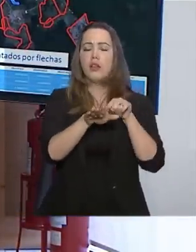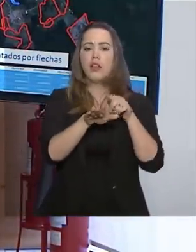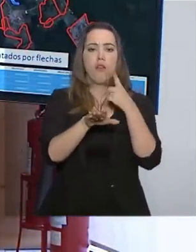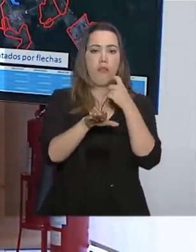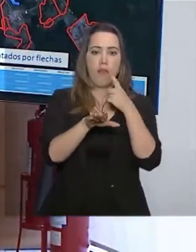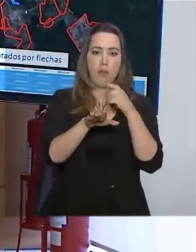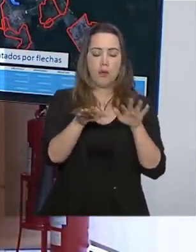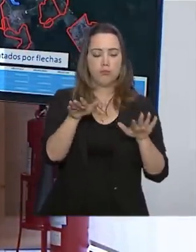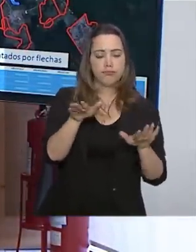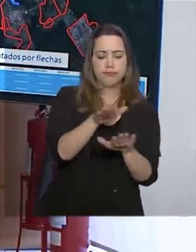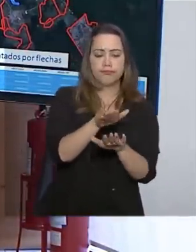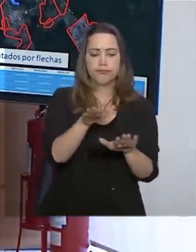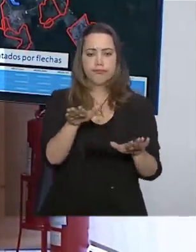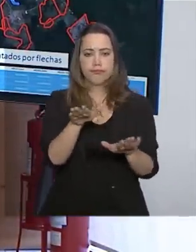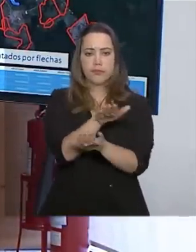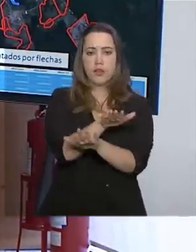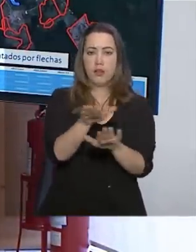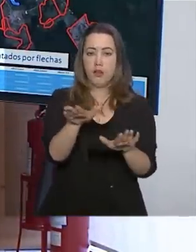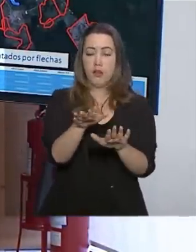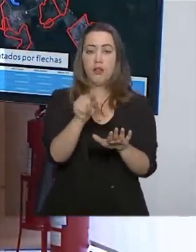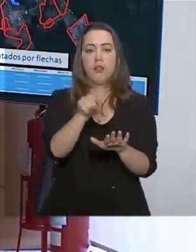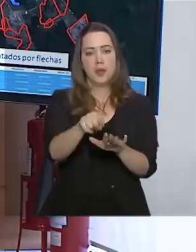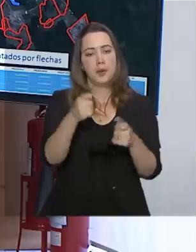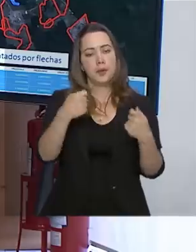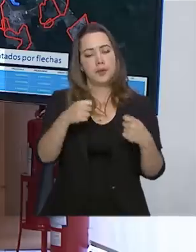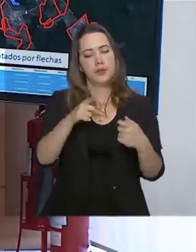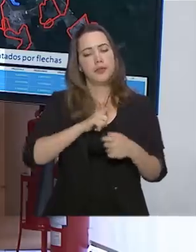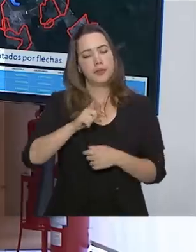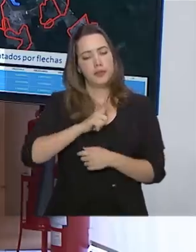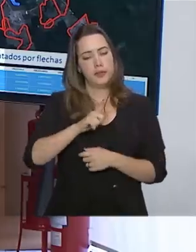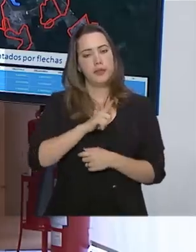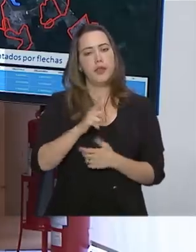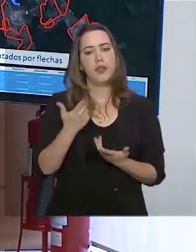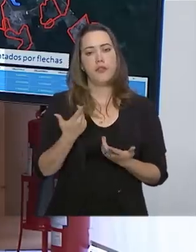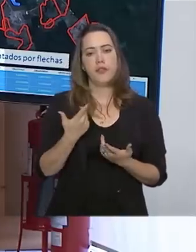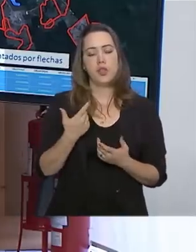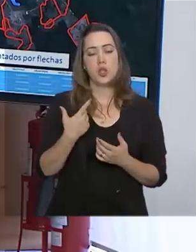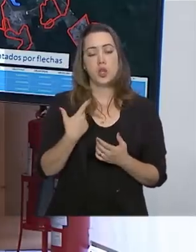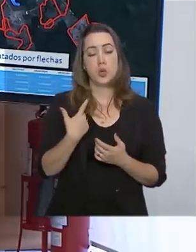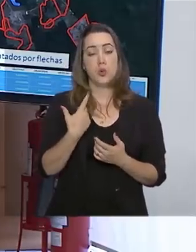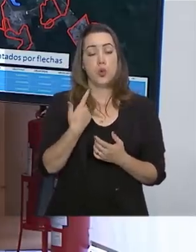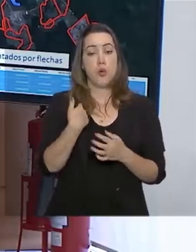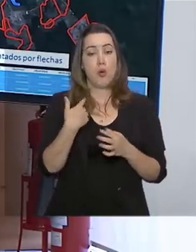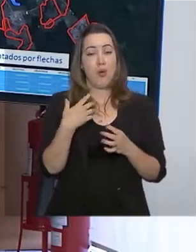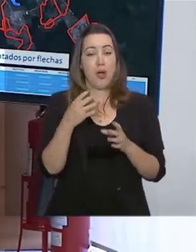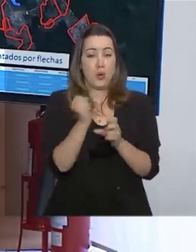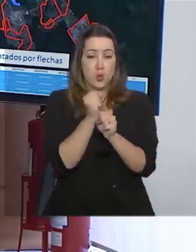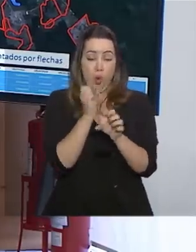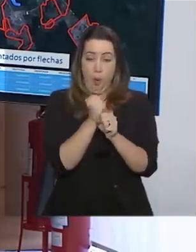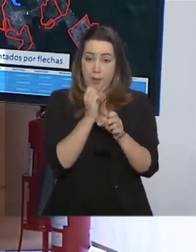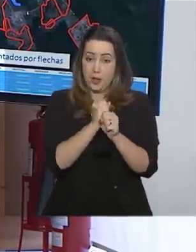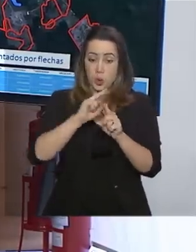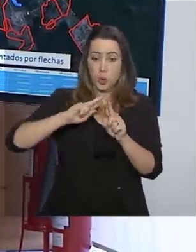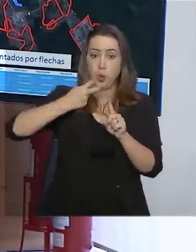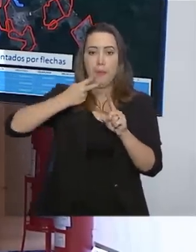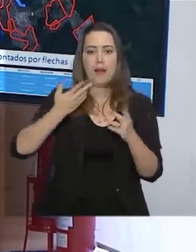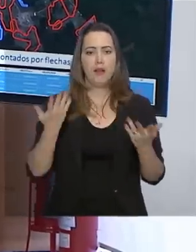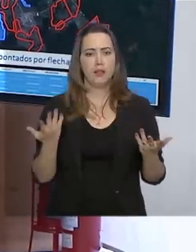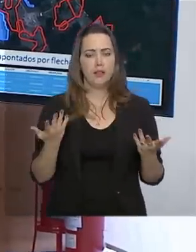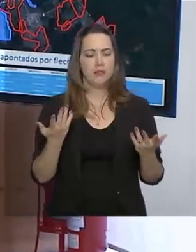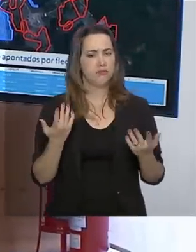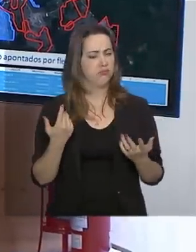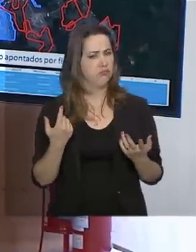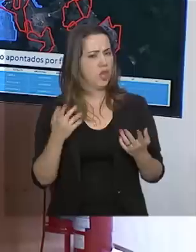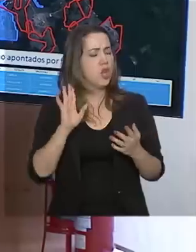sobreposição ou em contagem é redobrada de uma área que já estava contabilizado e portanto